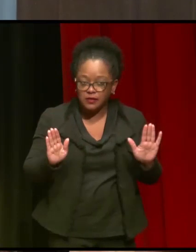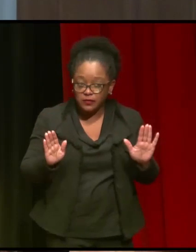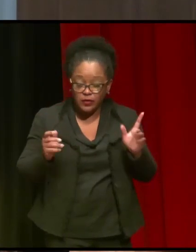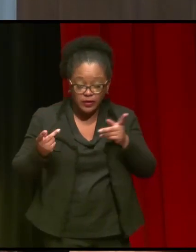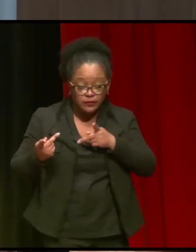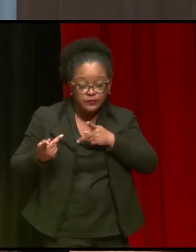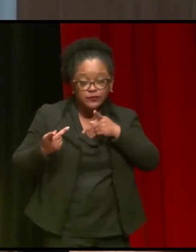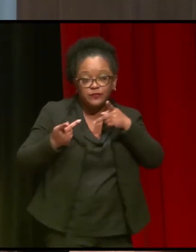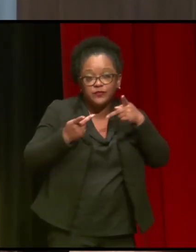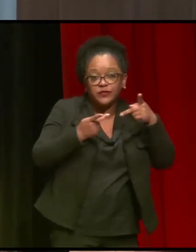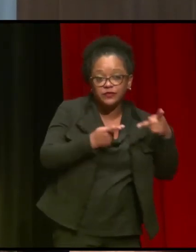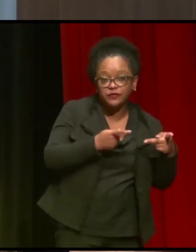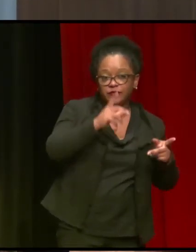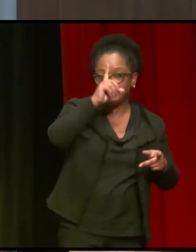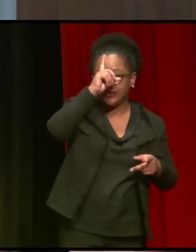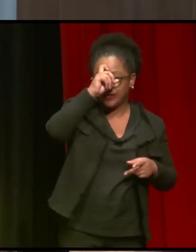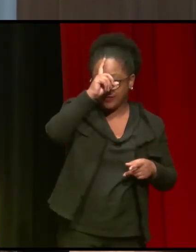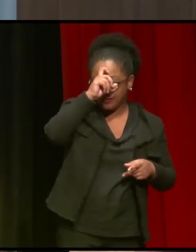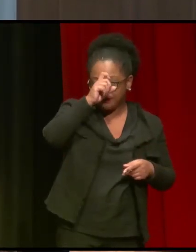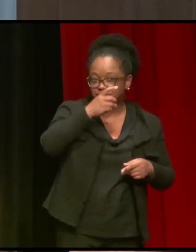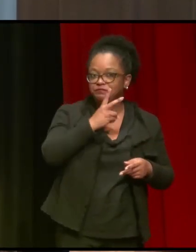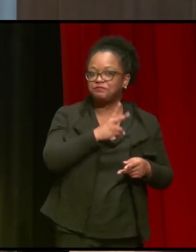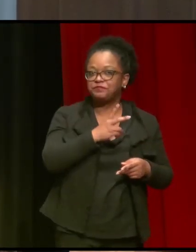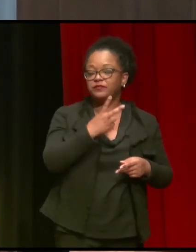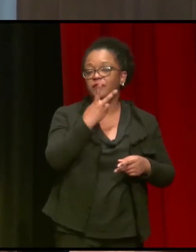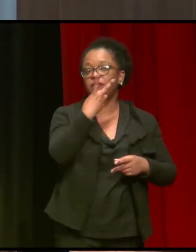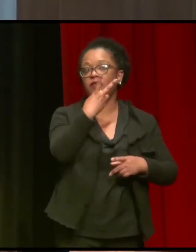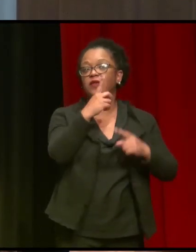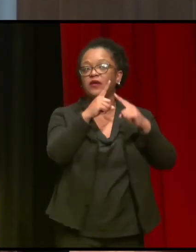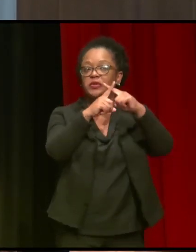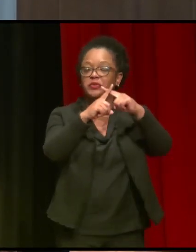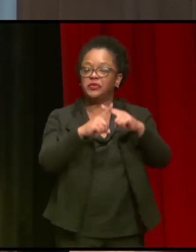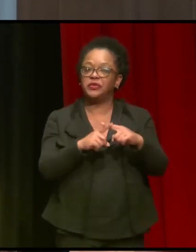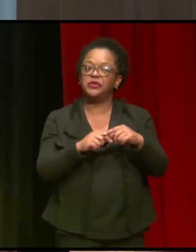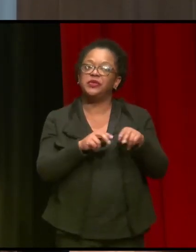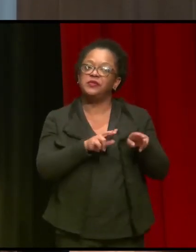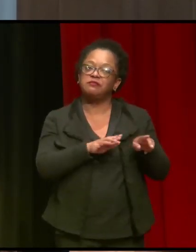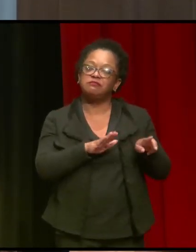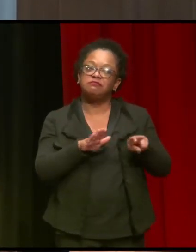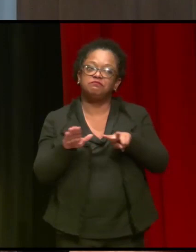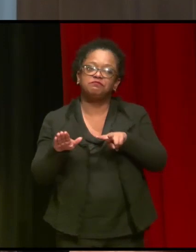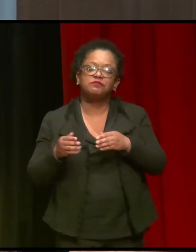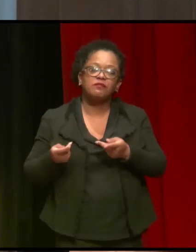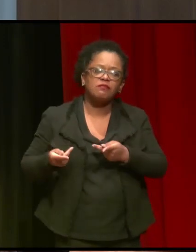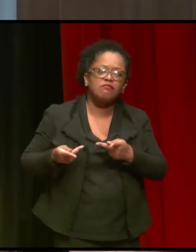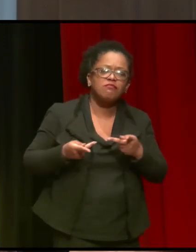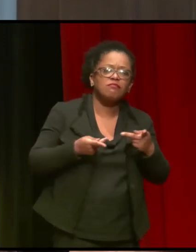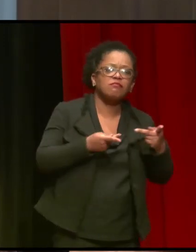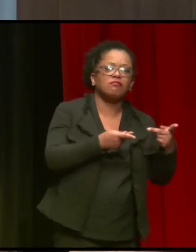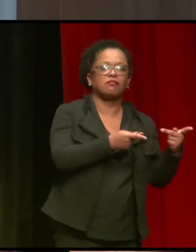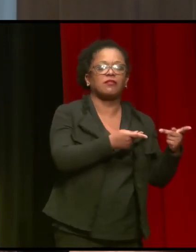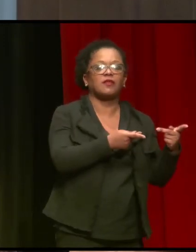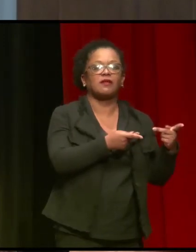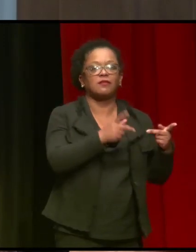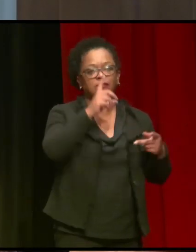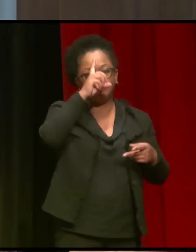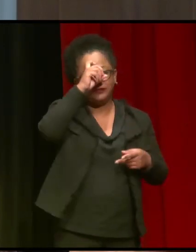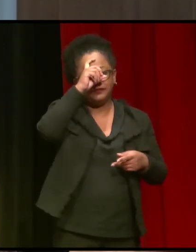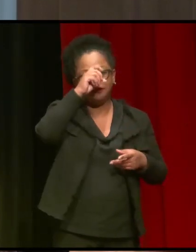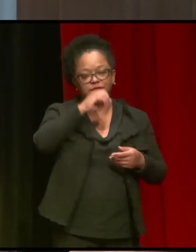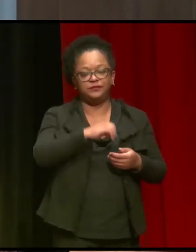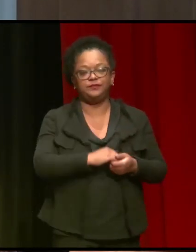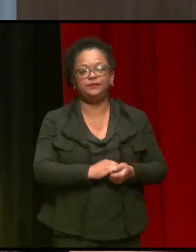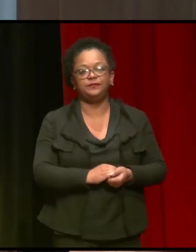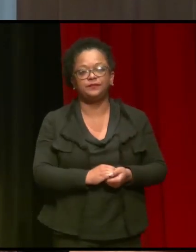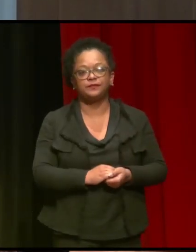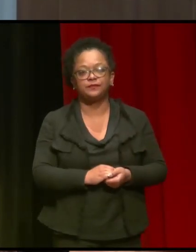hospital. Então tinha duas vezes por semana que eu vivia no hospital. Eu ia lá visitar meu povo. Um outro dia da semana eu ia visitar as pessoas que